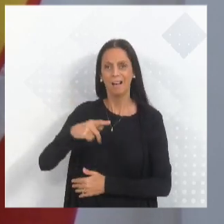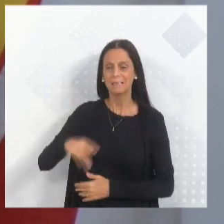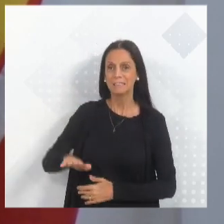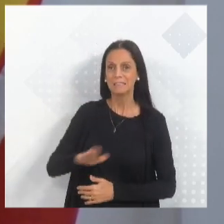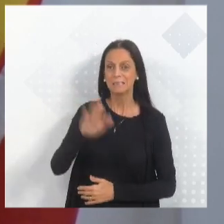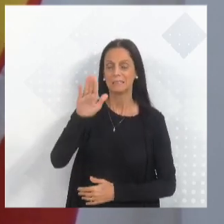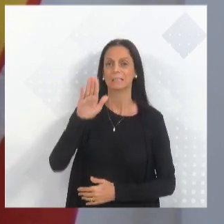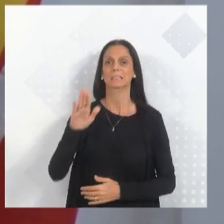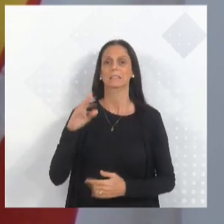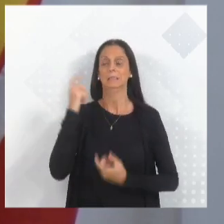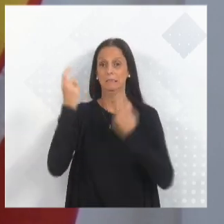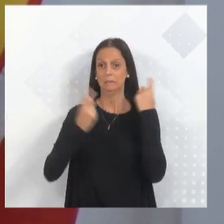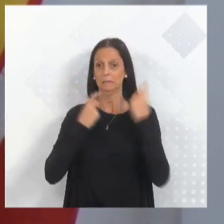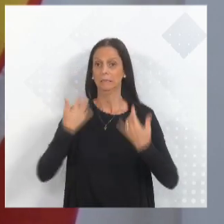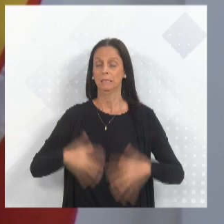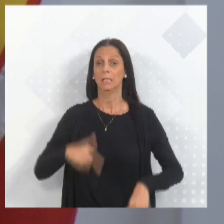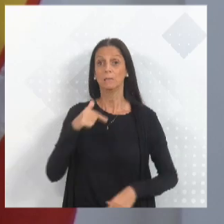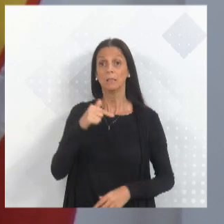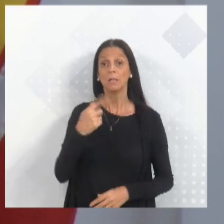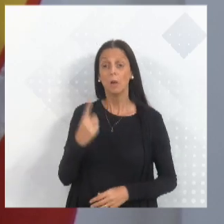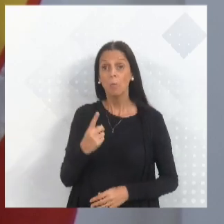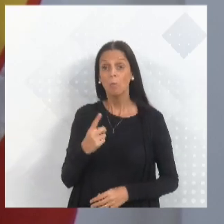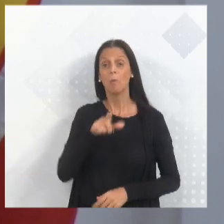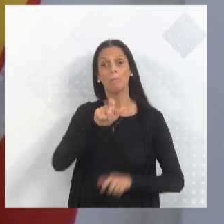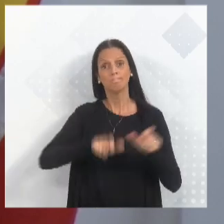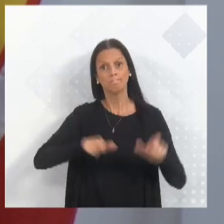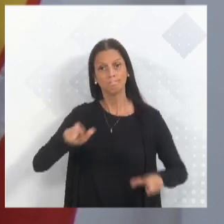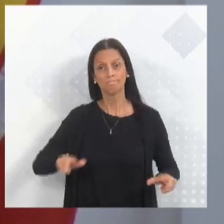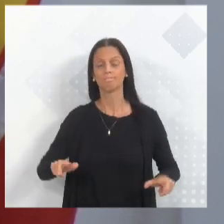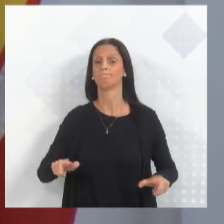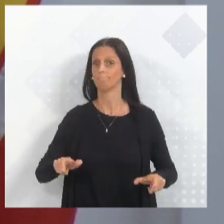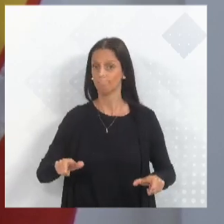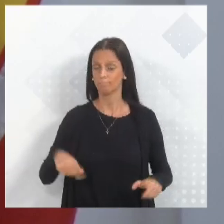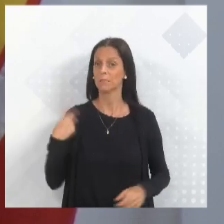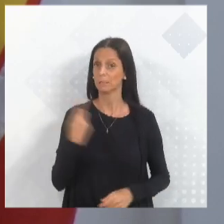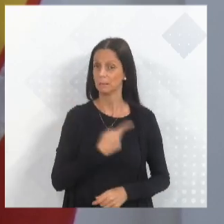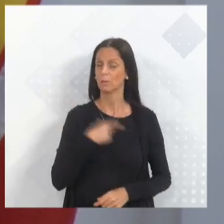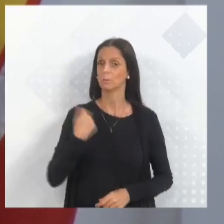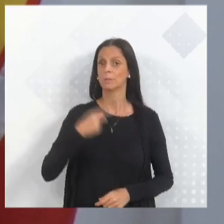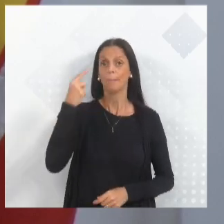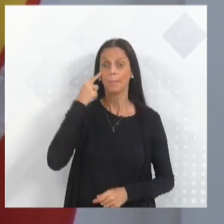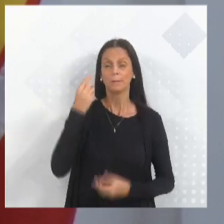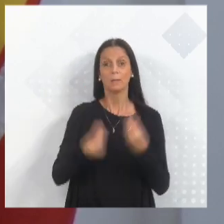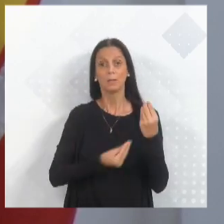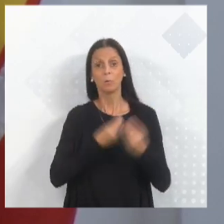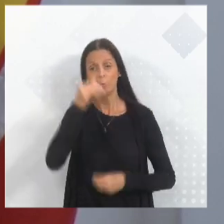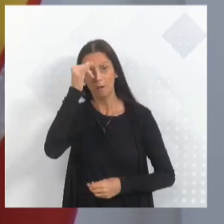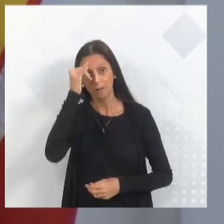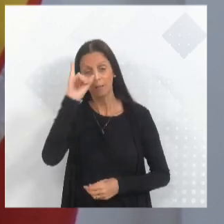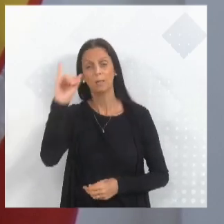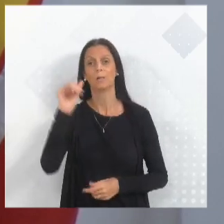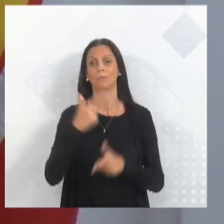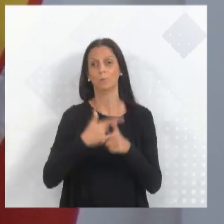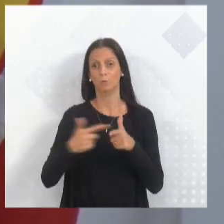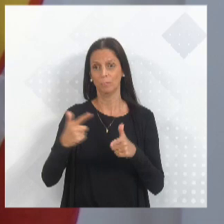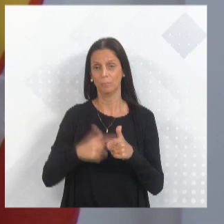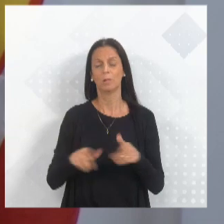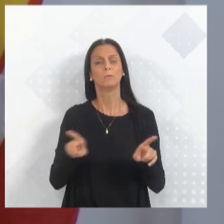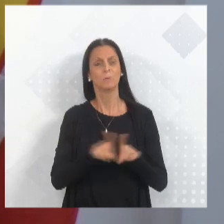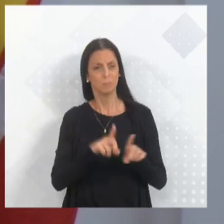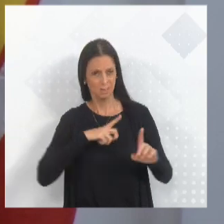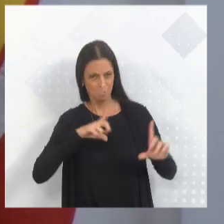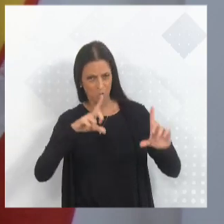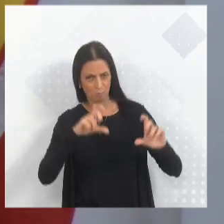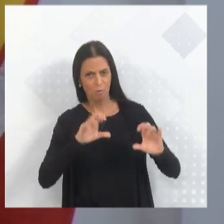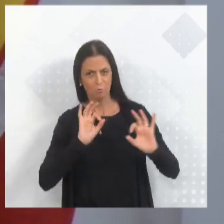71 caso inclusive nós temos que pensar em prevenção nós temos até uma foto ali Naia eu queria